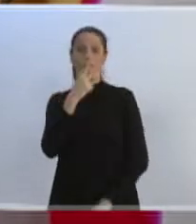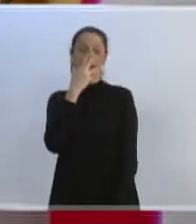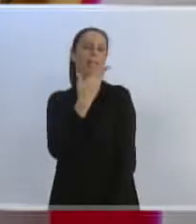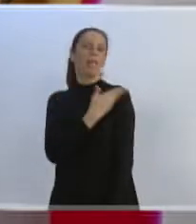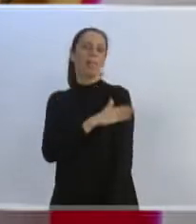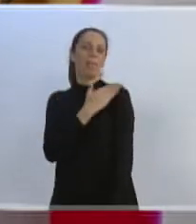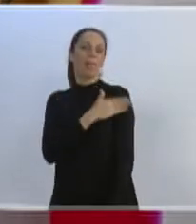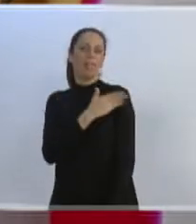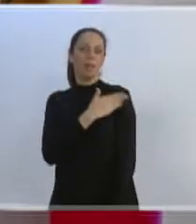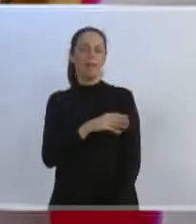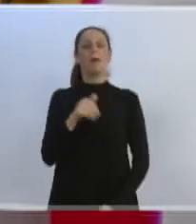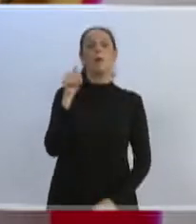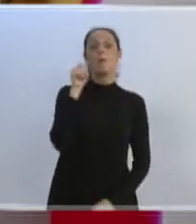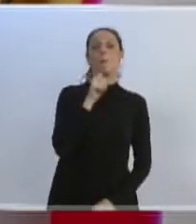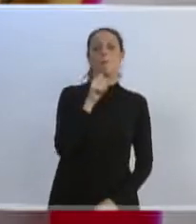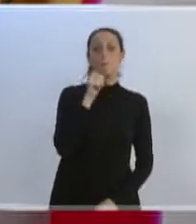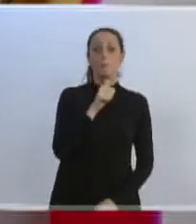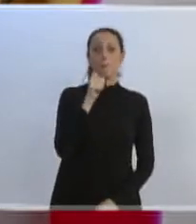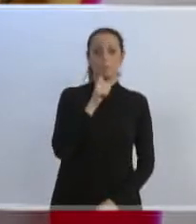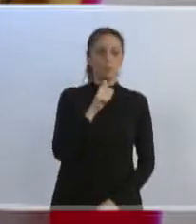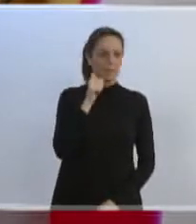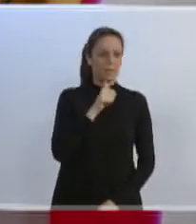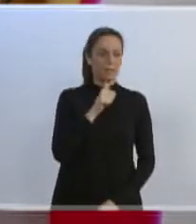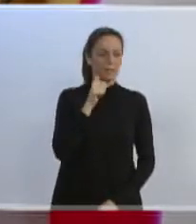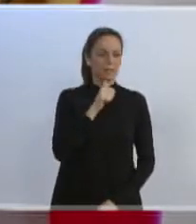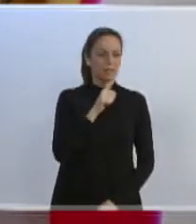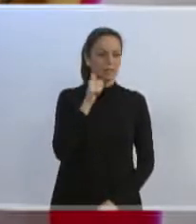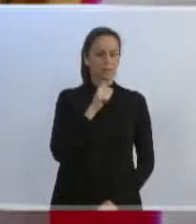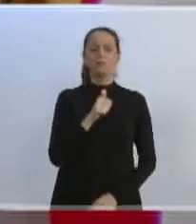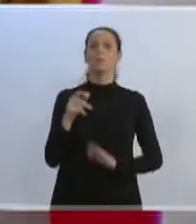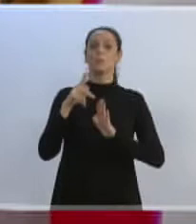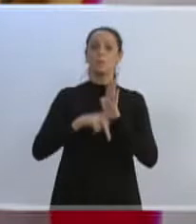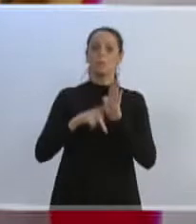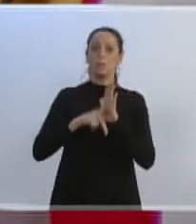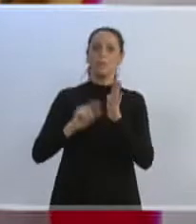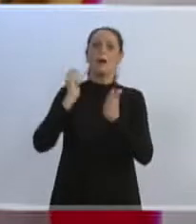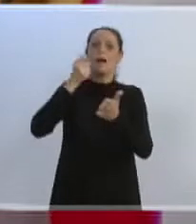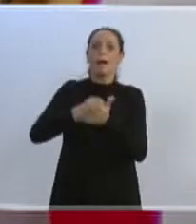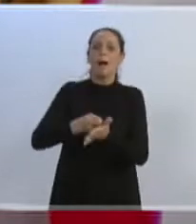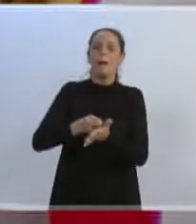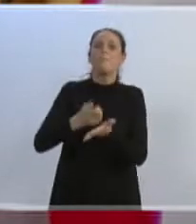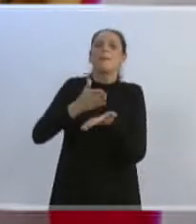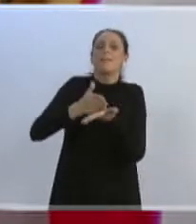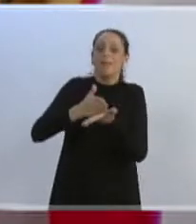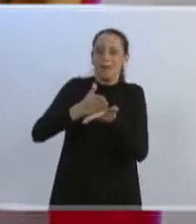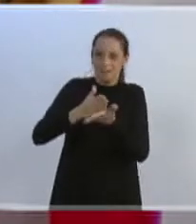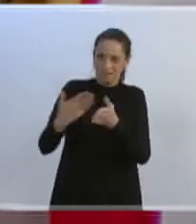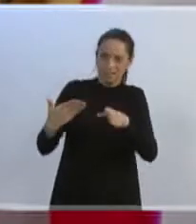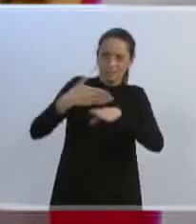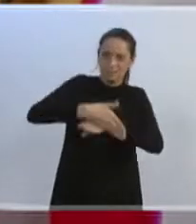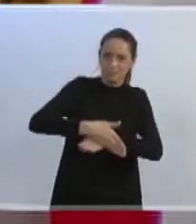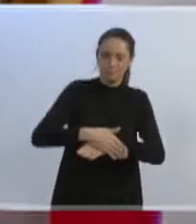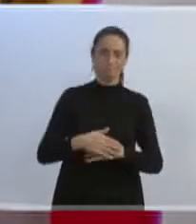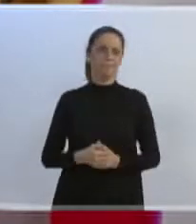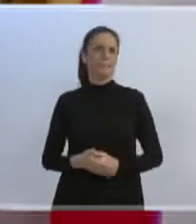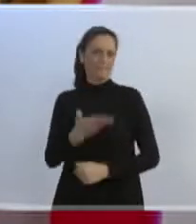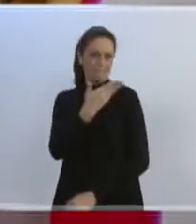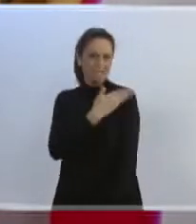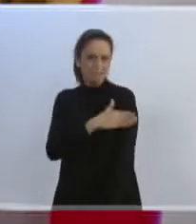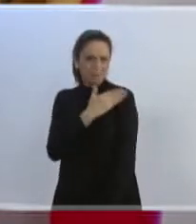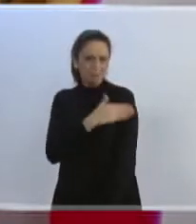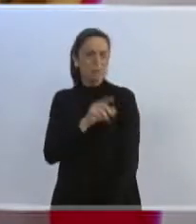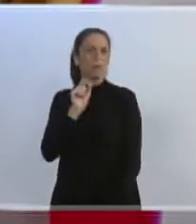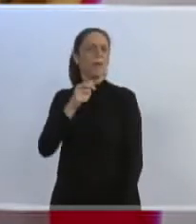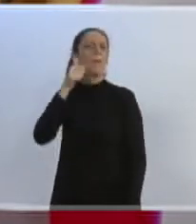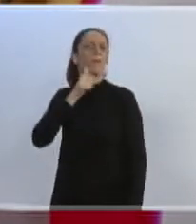discriminação às mulheres o projeto de meia entrada. Senhoras e senhores, discriminação é a mulher quando vai procurar